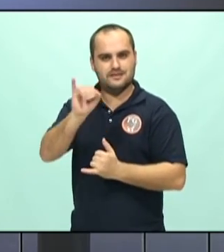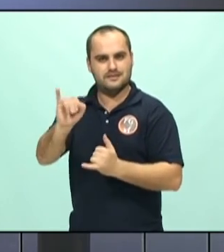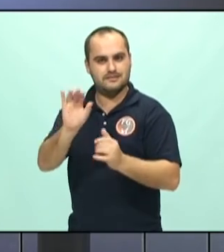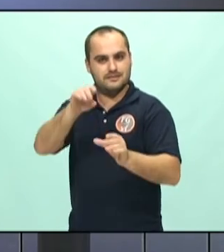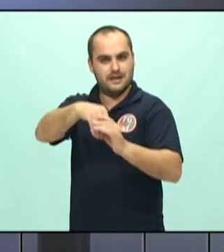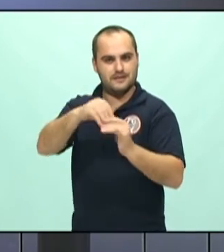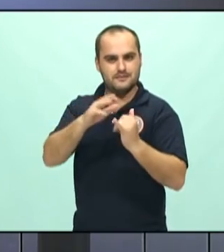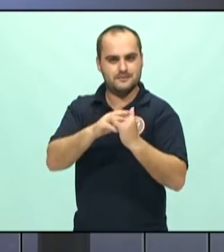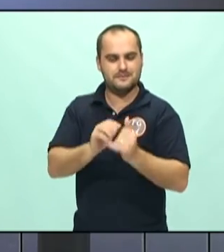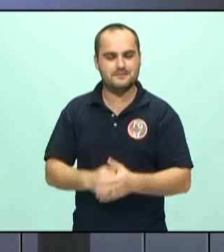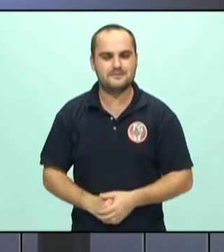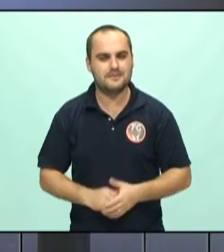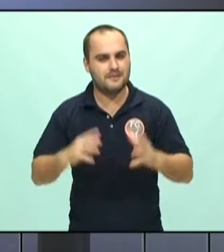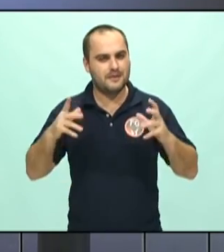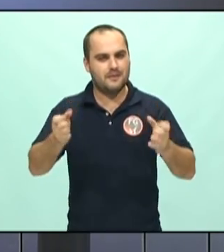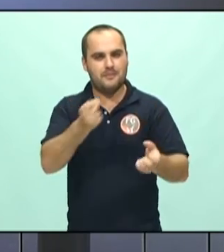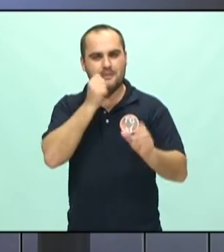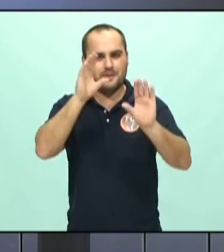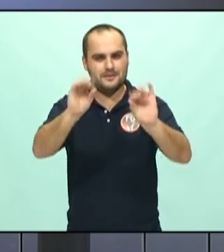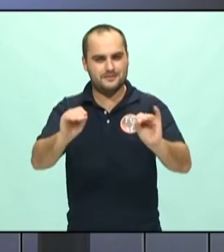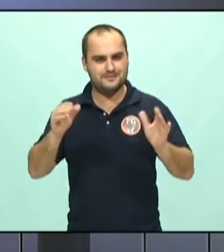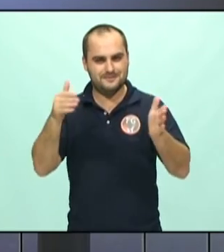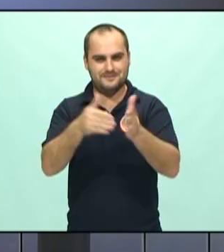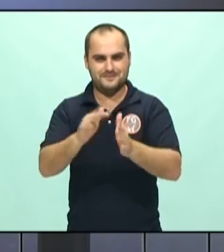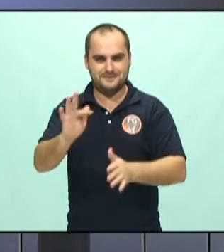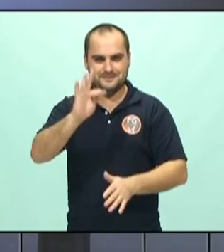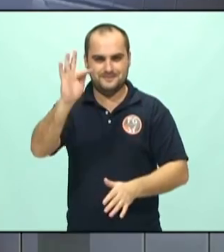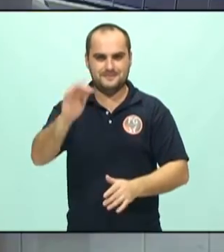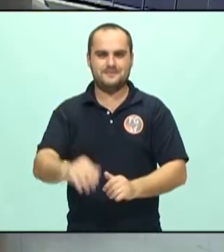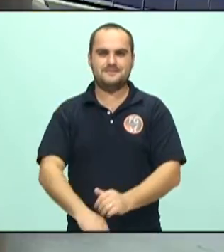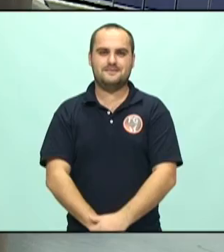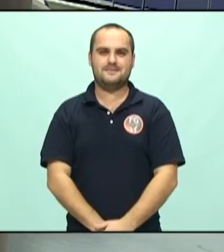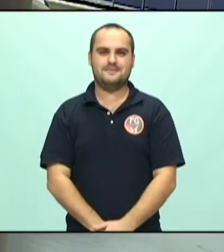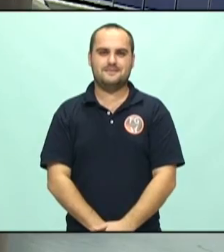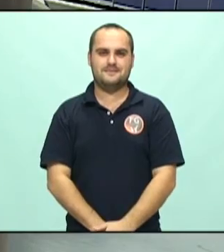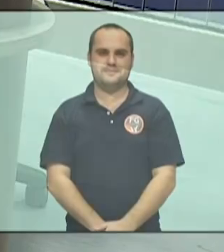youtube a todos uma boa noite e até a próxima